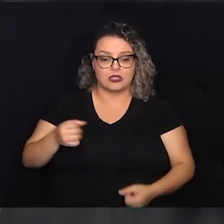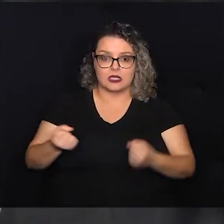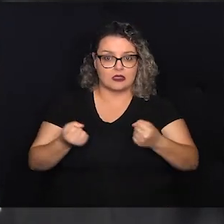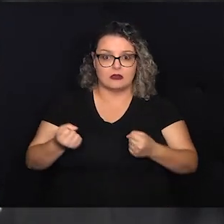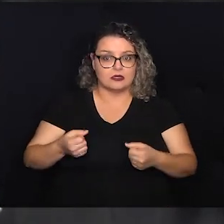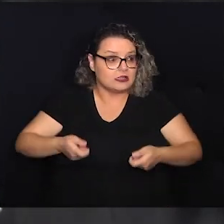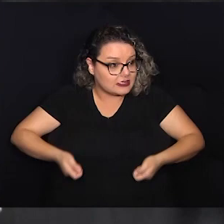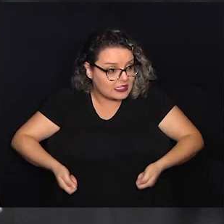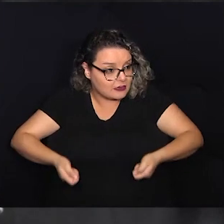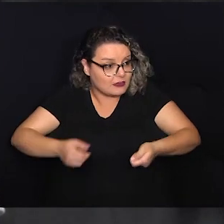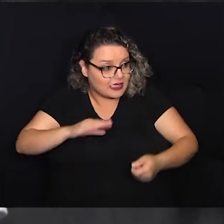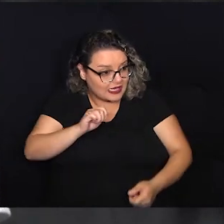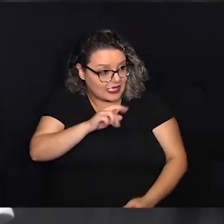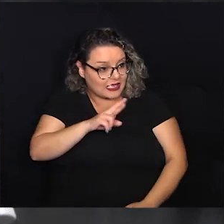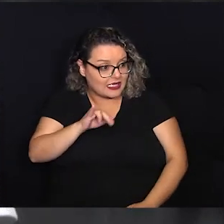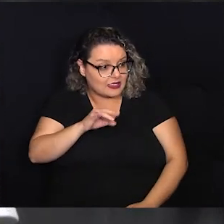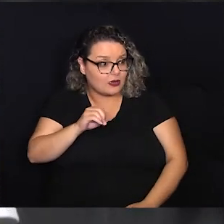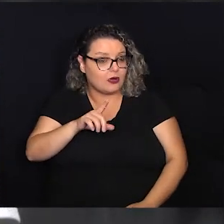nenhum